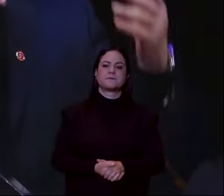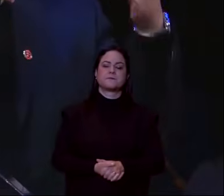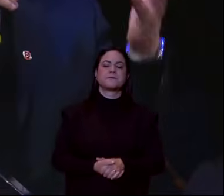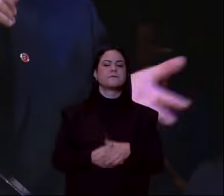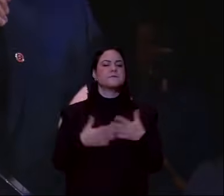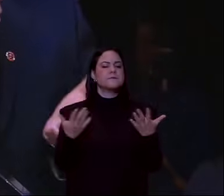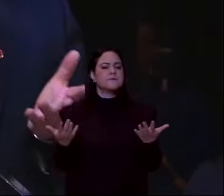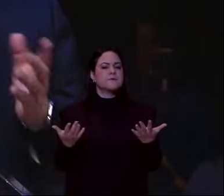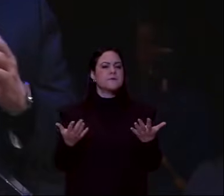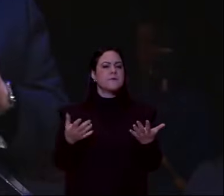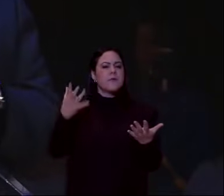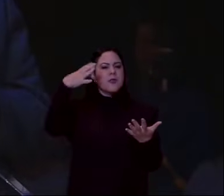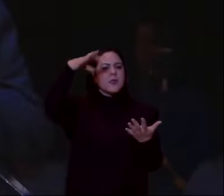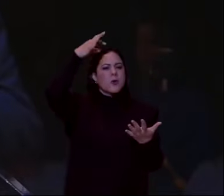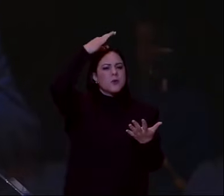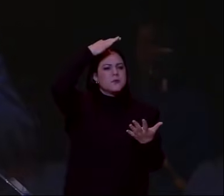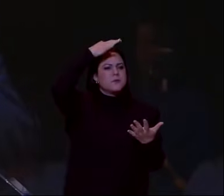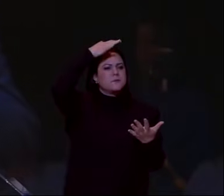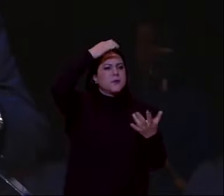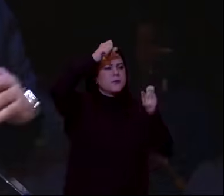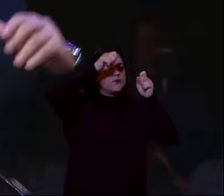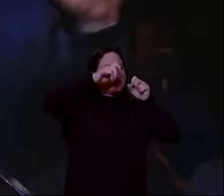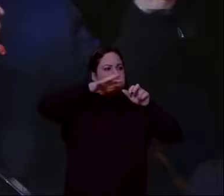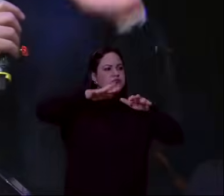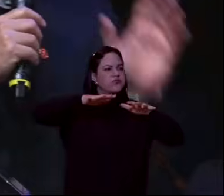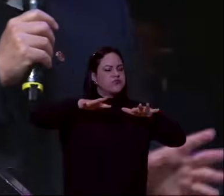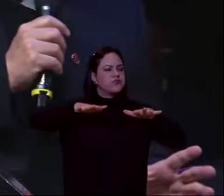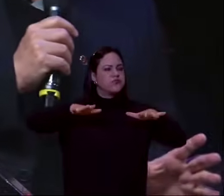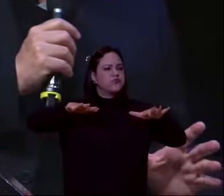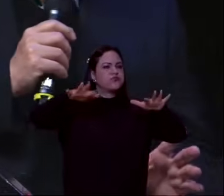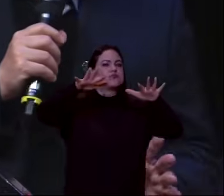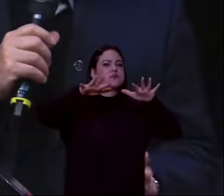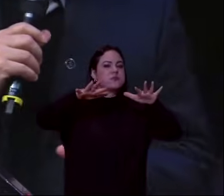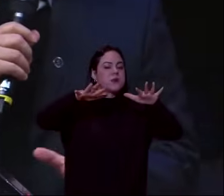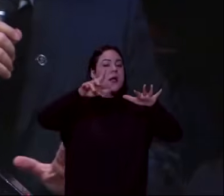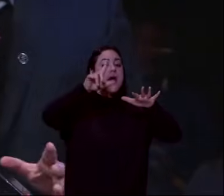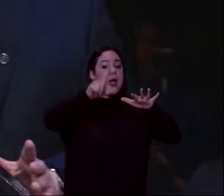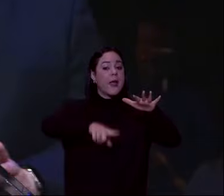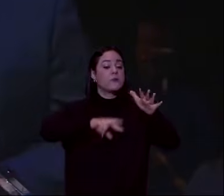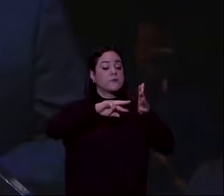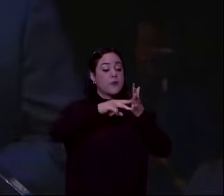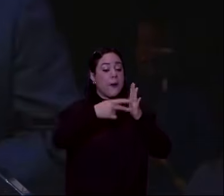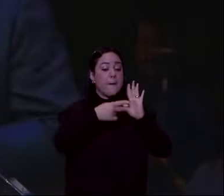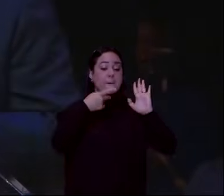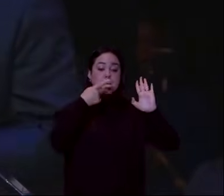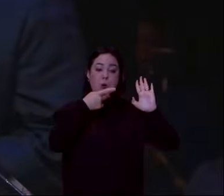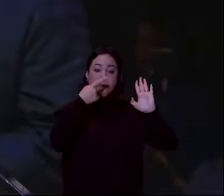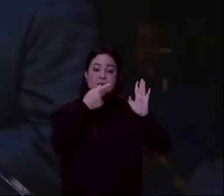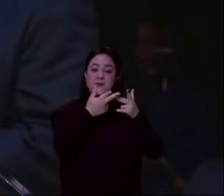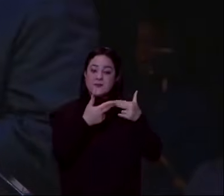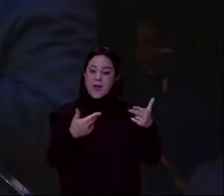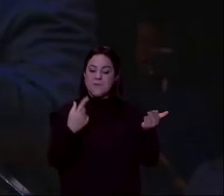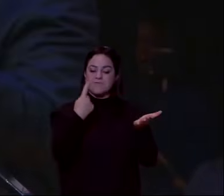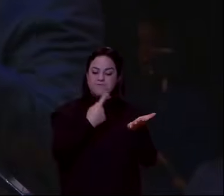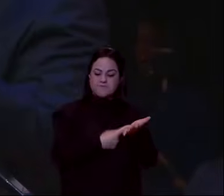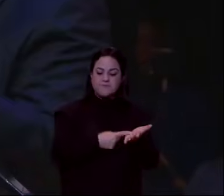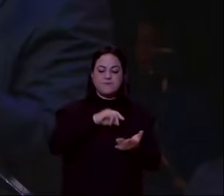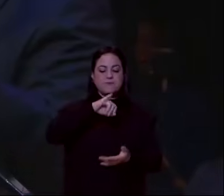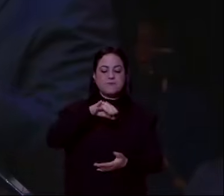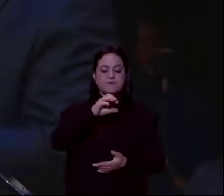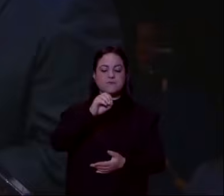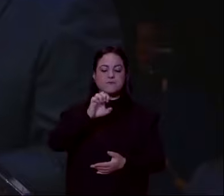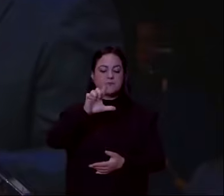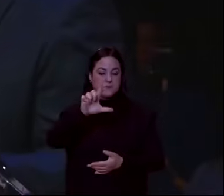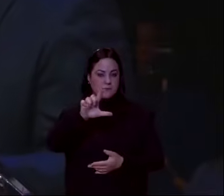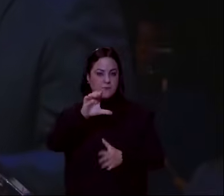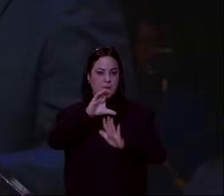E esse derramamento do Espírito Santo foi o cumprimento de várias promessas. A promessa lá de Joel, que se encontra em Joel